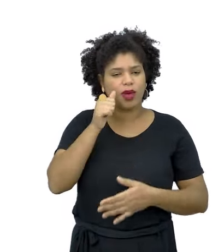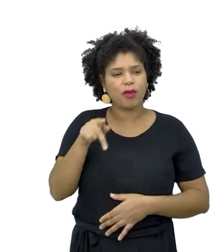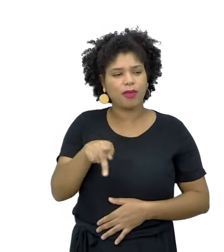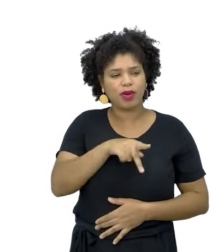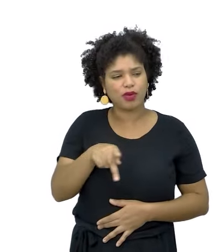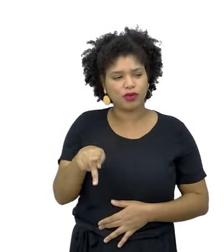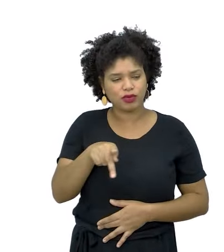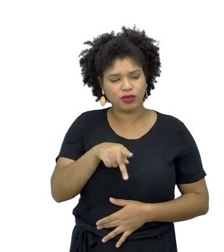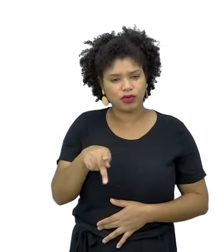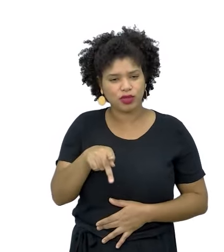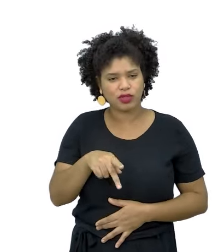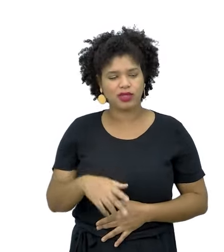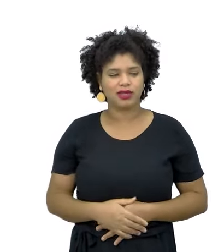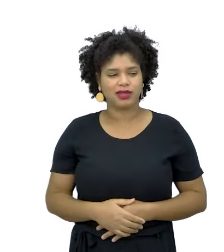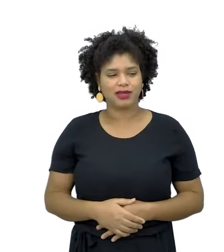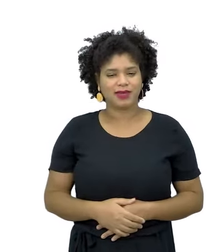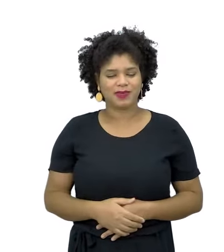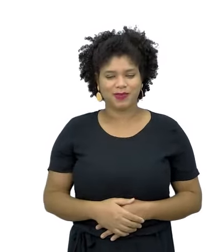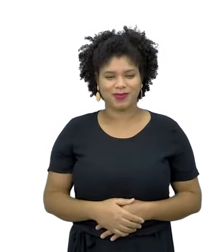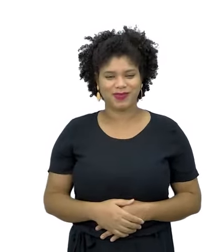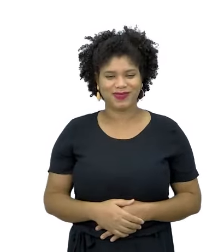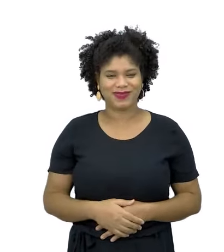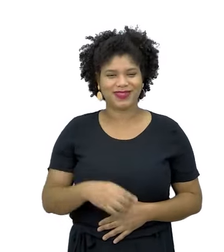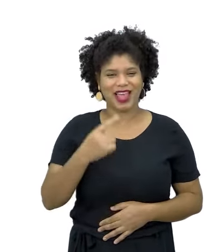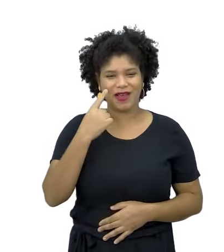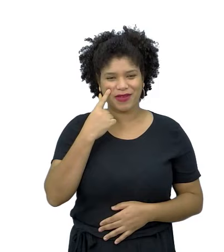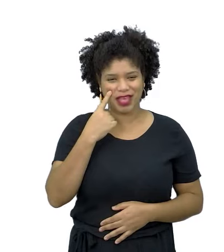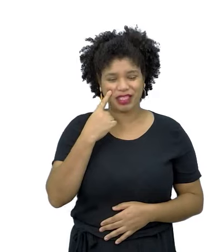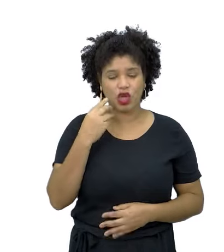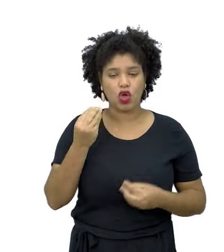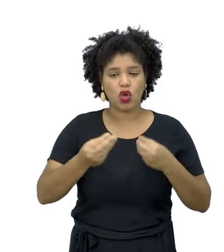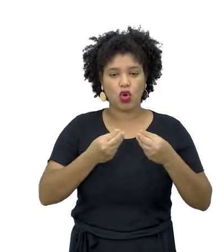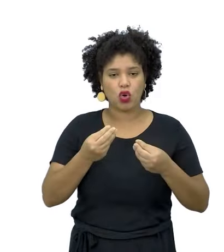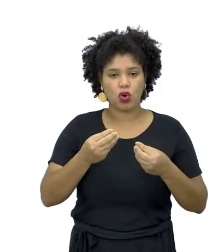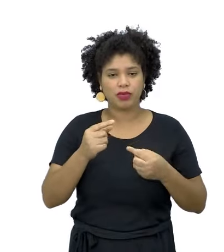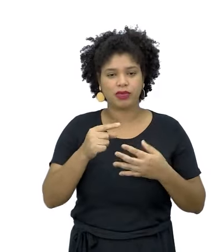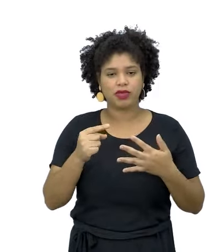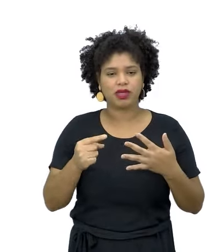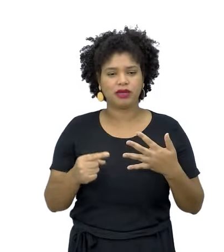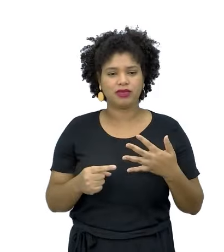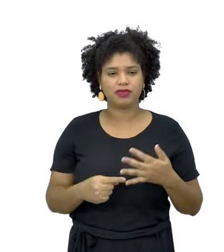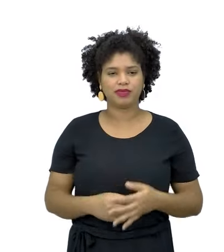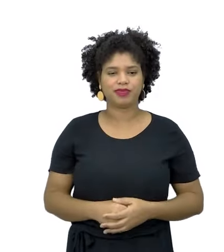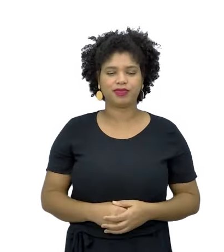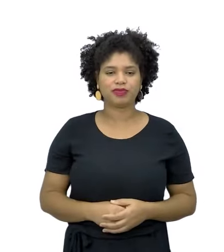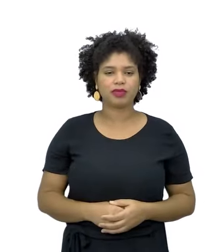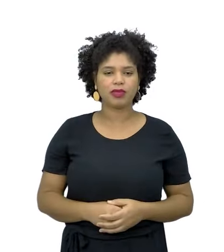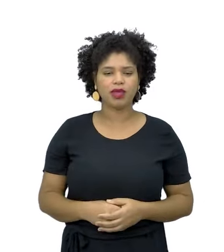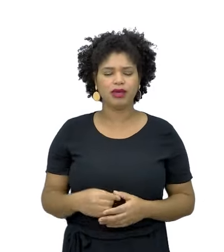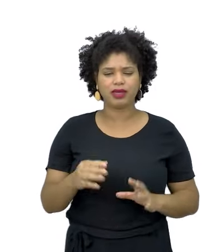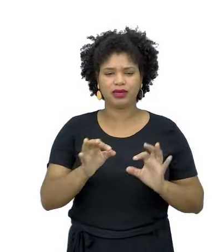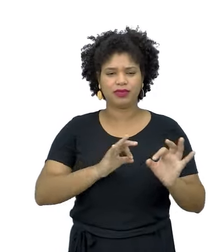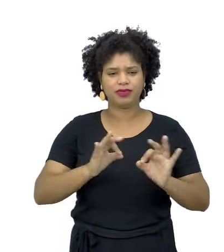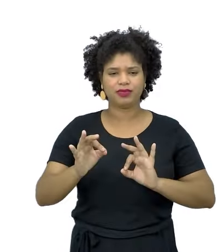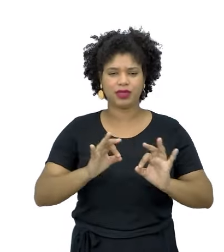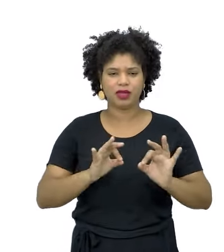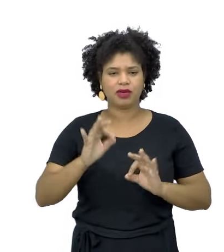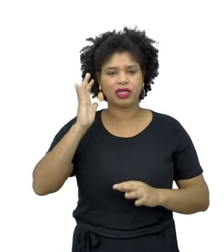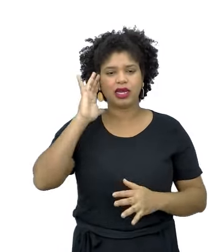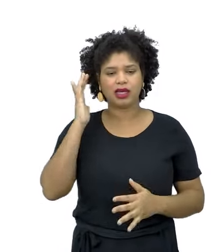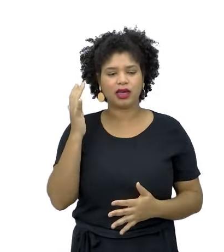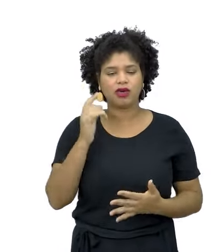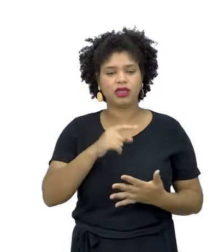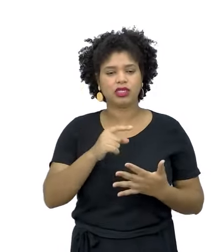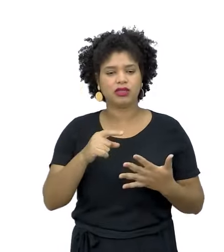professora Onoshiki. Então, ela apresenta aí uns aspectos da resolução de problemas. A preparação do problema, né,